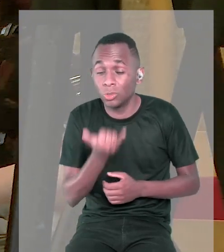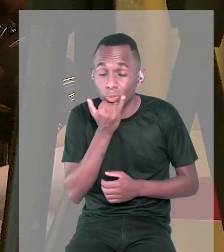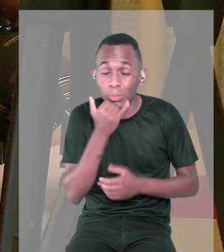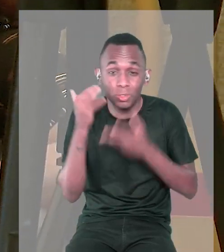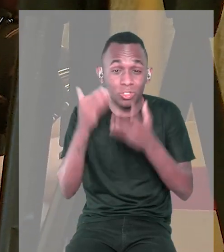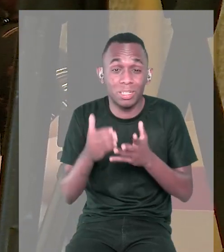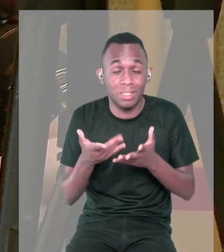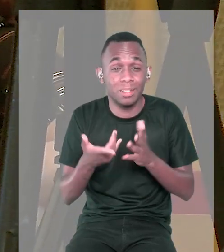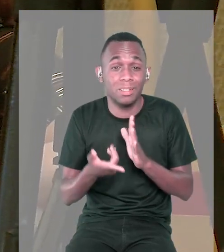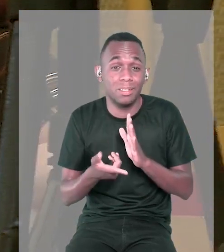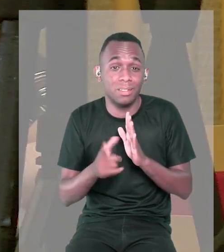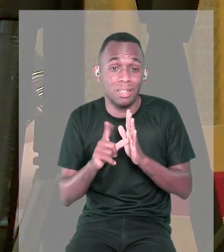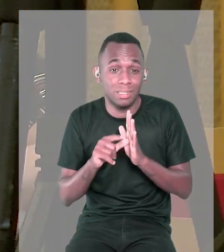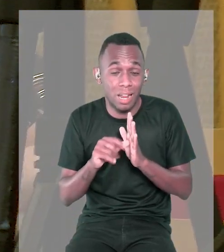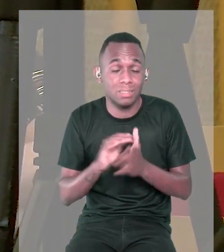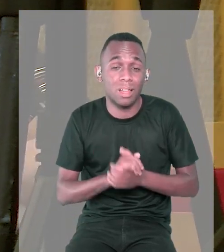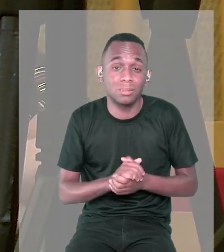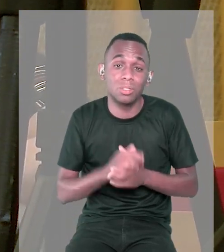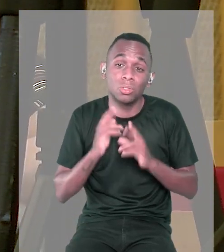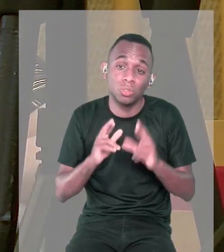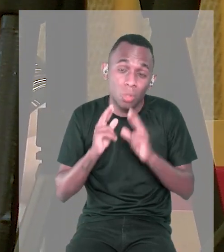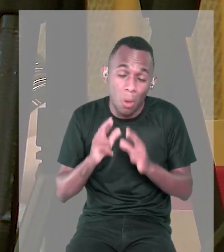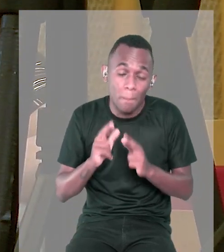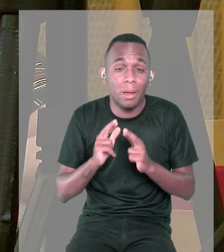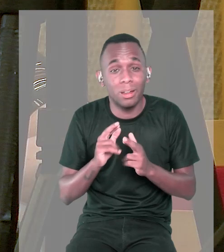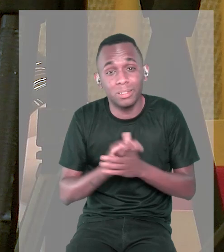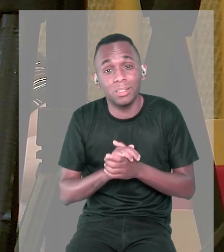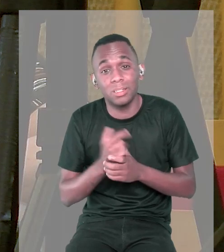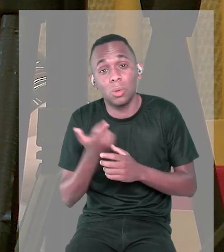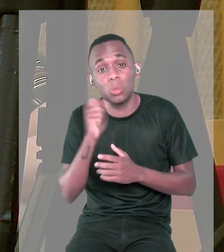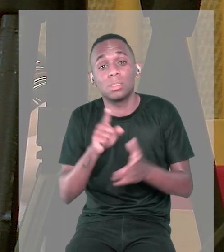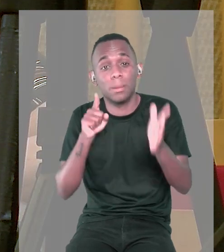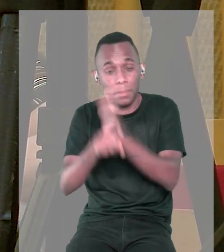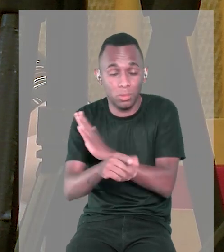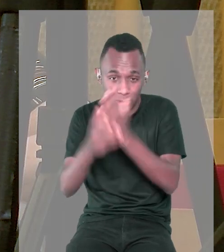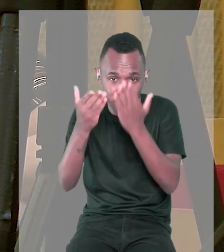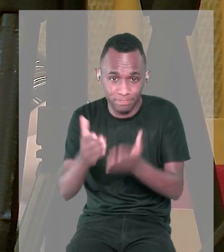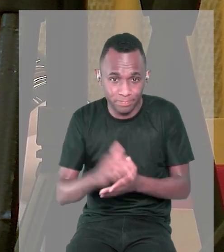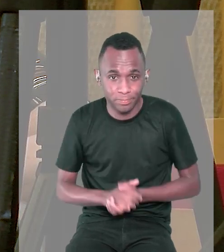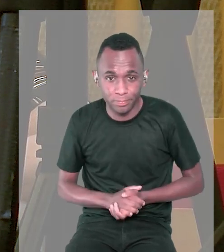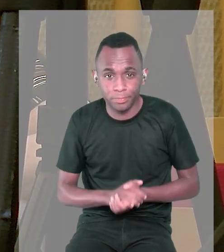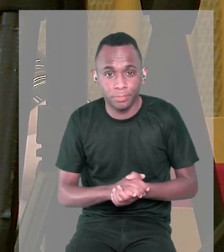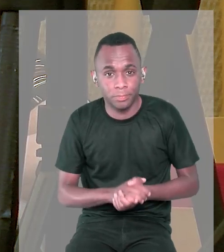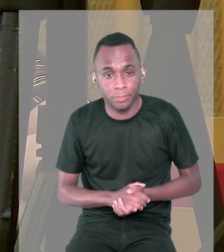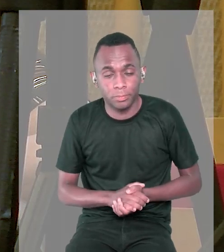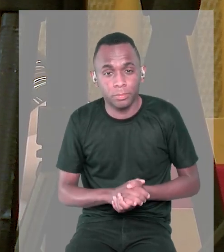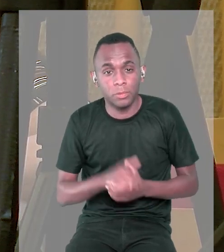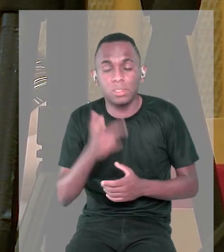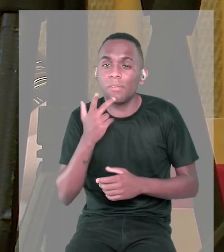que eu vou fazer aqui agora para você. Quando você estava falando dessa questão do amor, eu fiquei